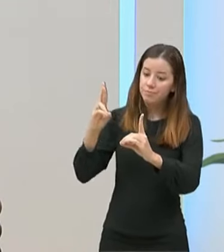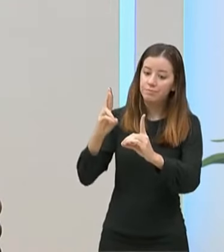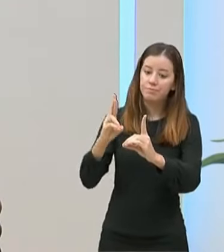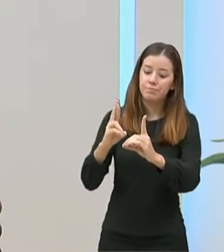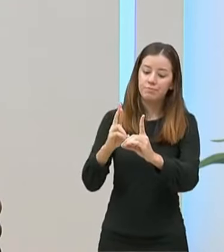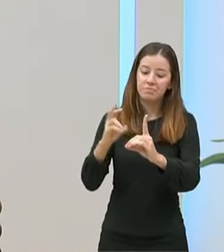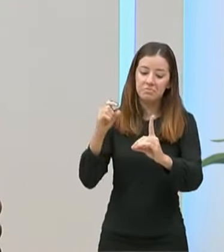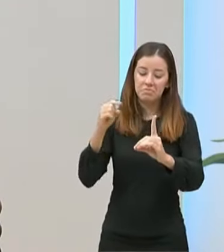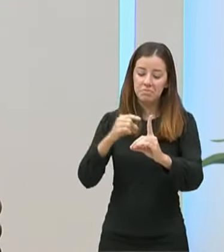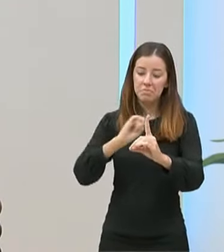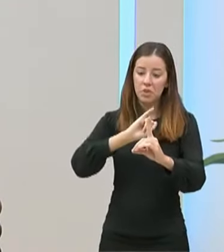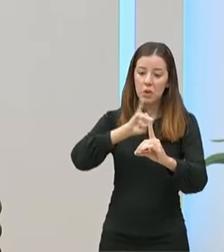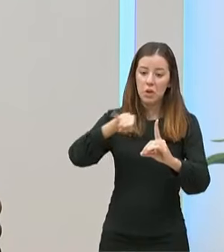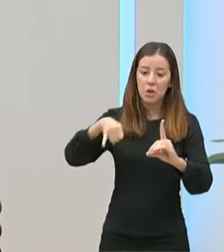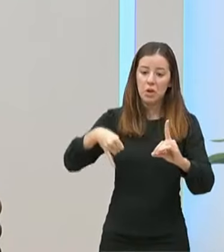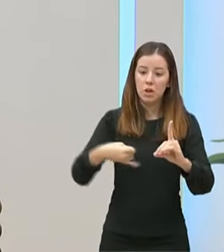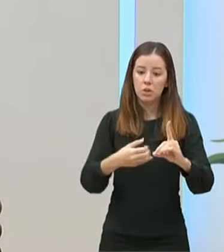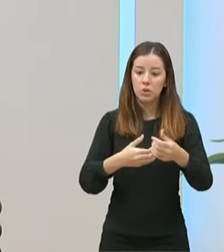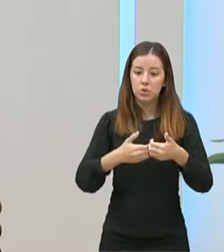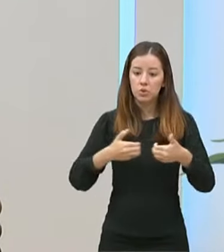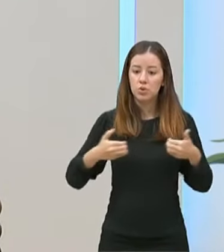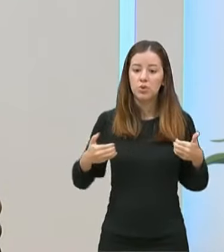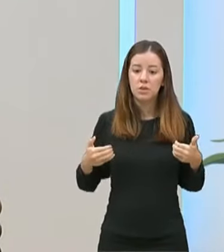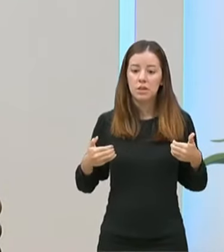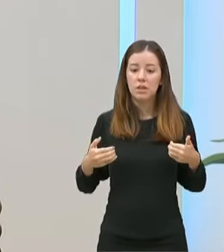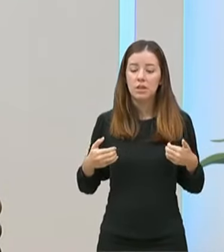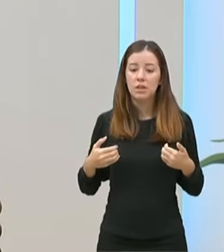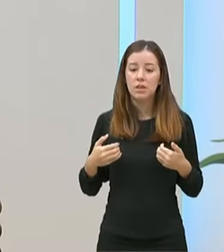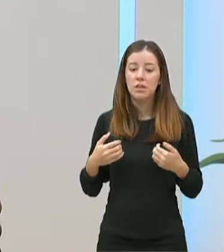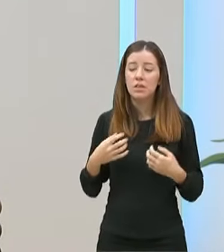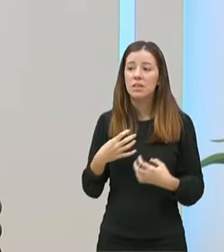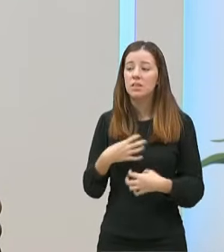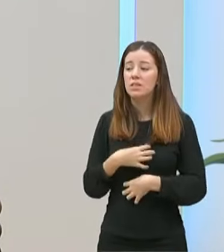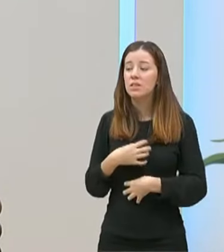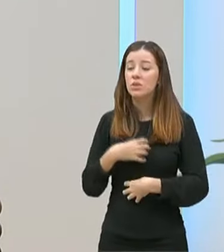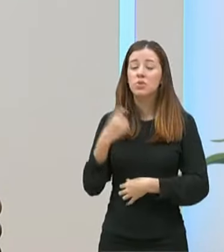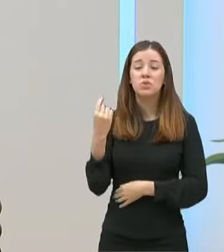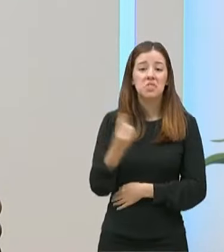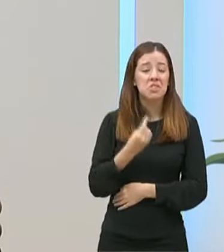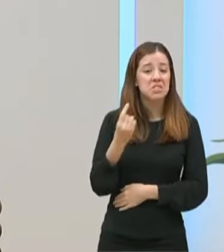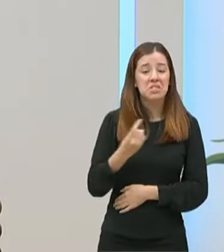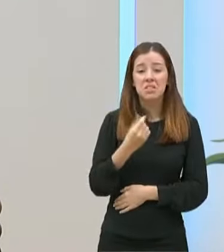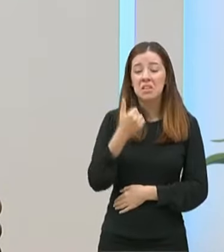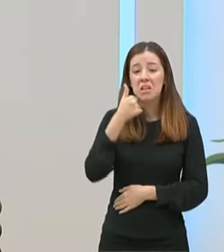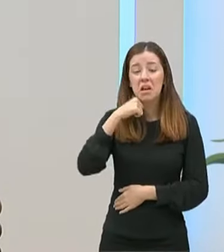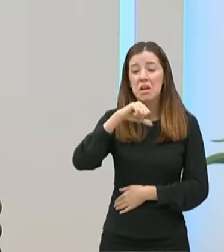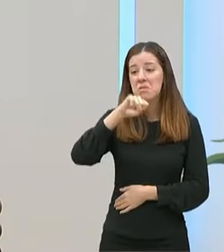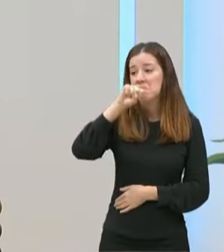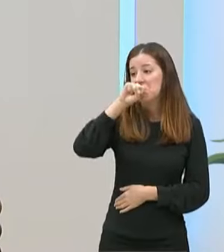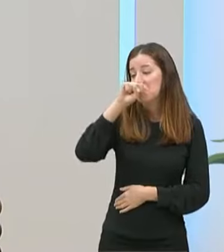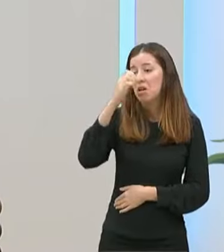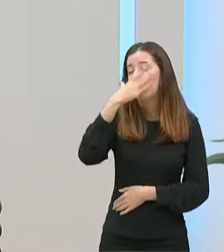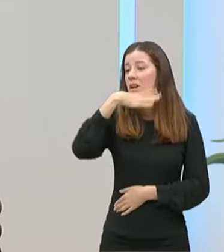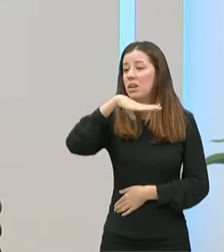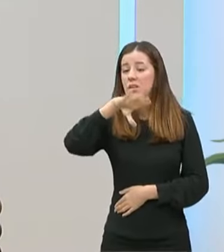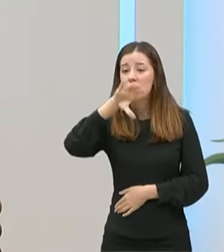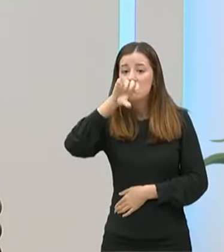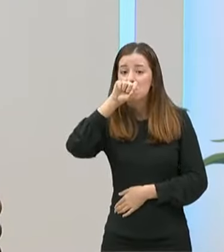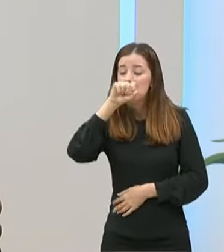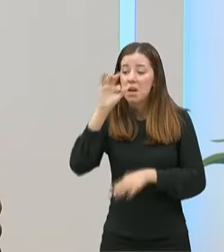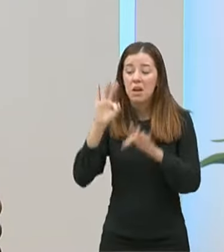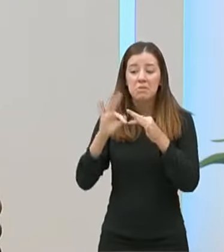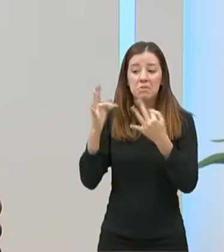Mesmo que José, naquele momento, não estava mais em gozo da companhia da sua mãe, do seu pai, da